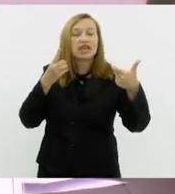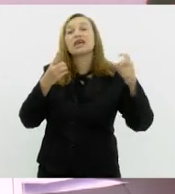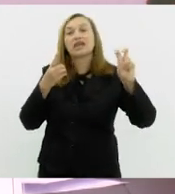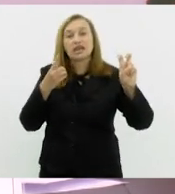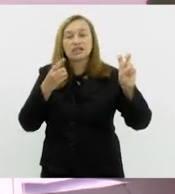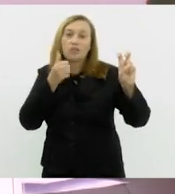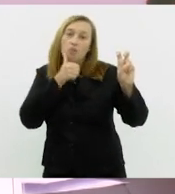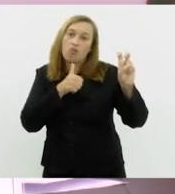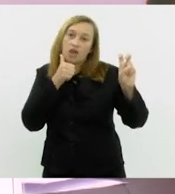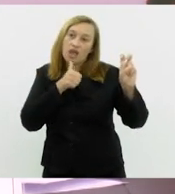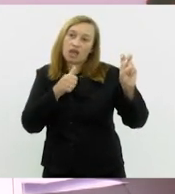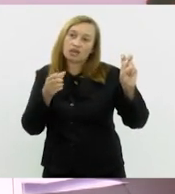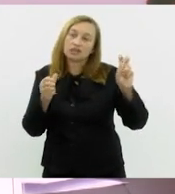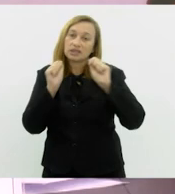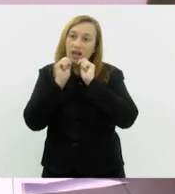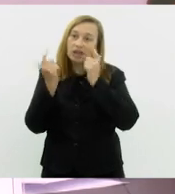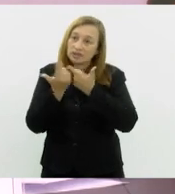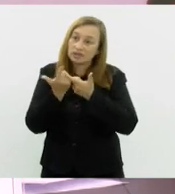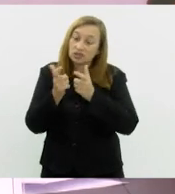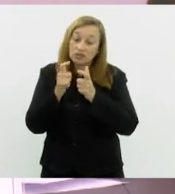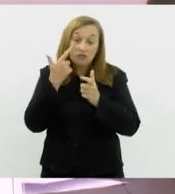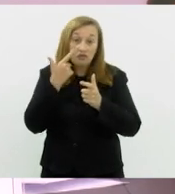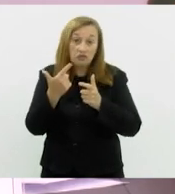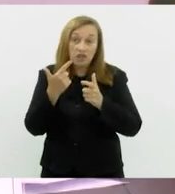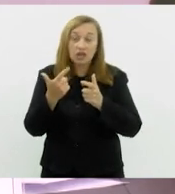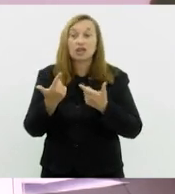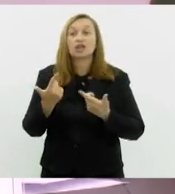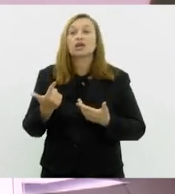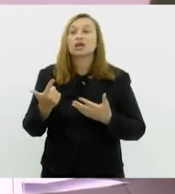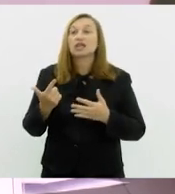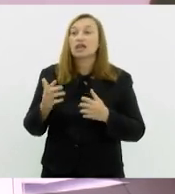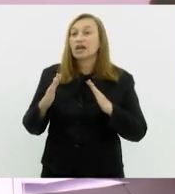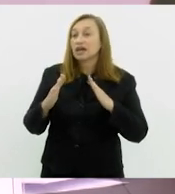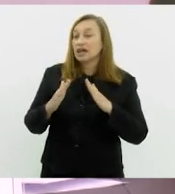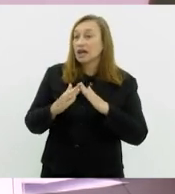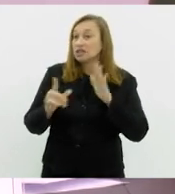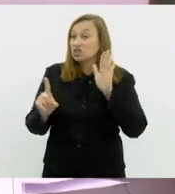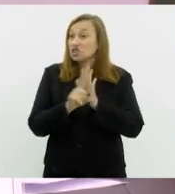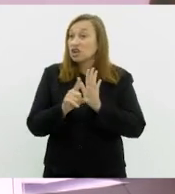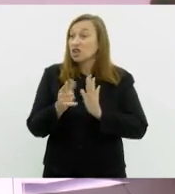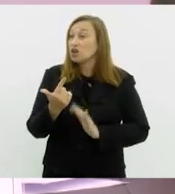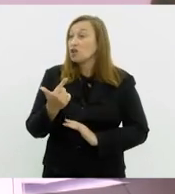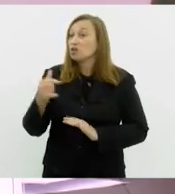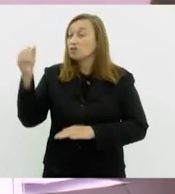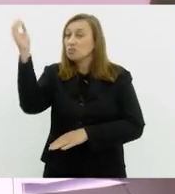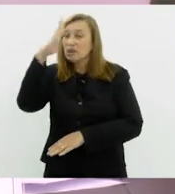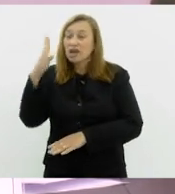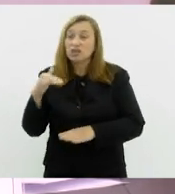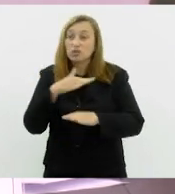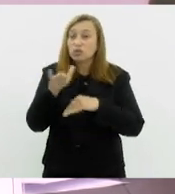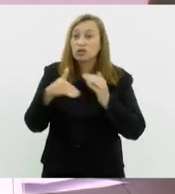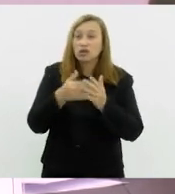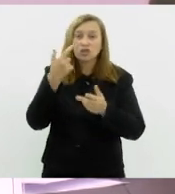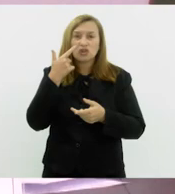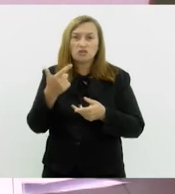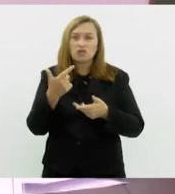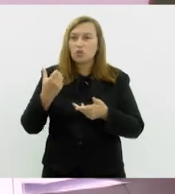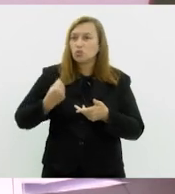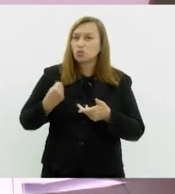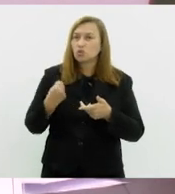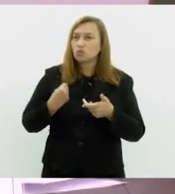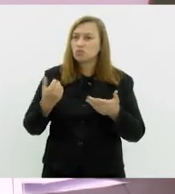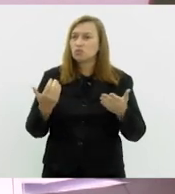Assembleia Legislativa. É uma distorção muito grande. Quando a gente olha para as casas legislativas do Brasil inteiro, essa distorção